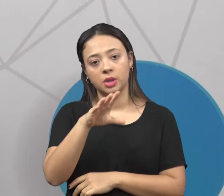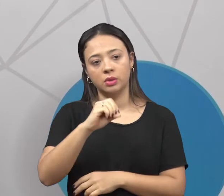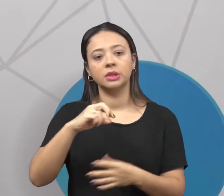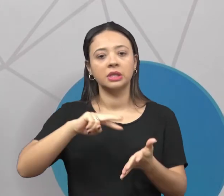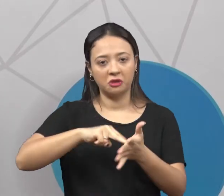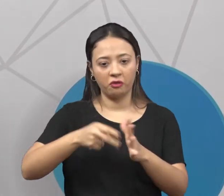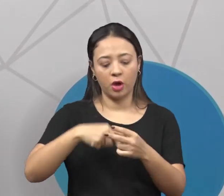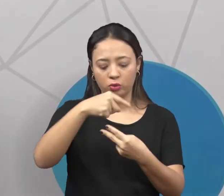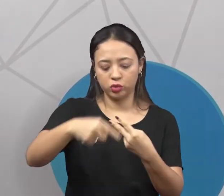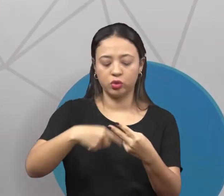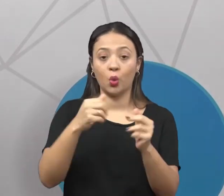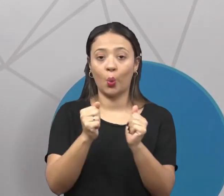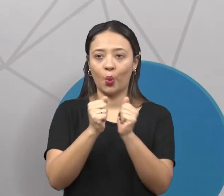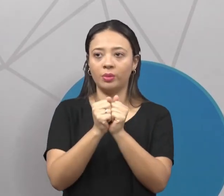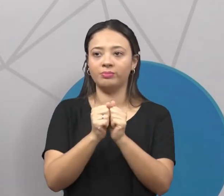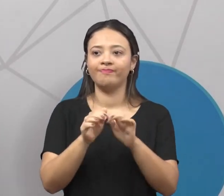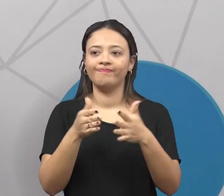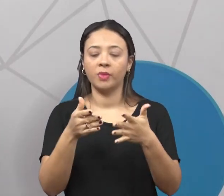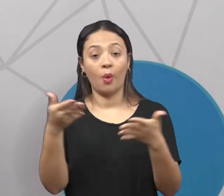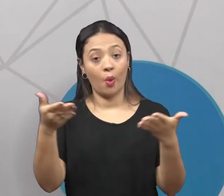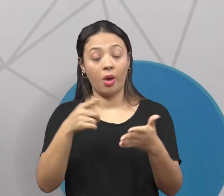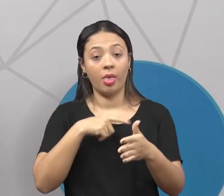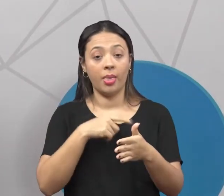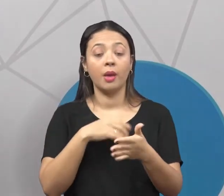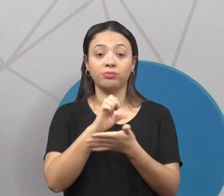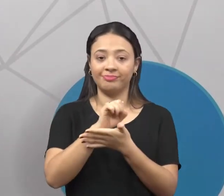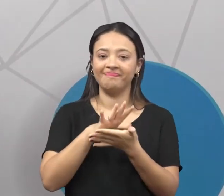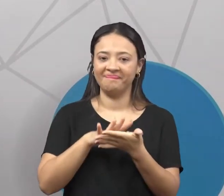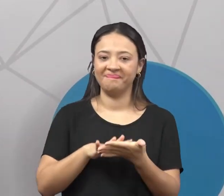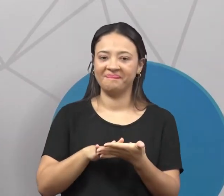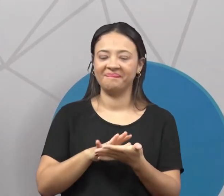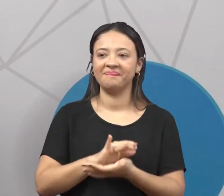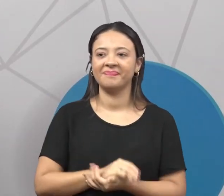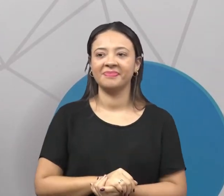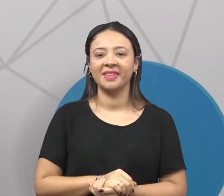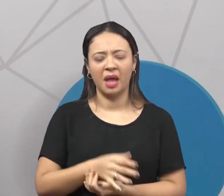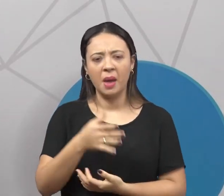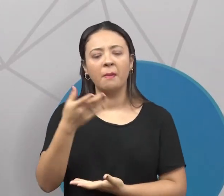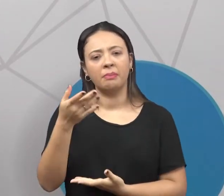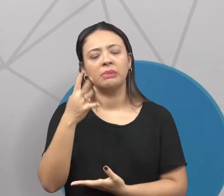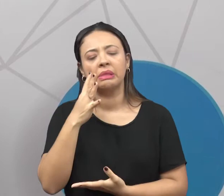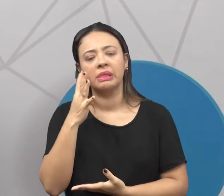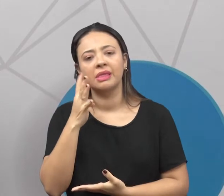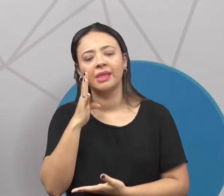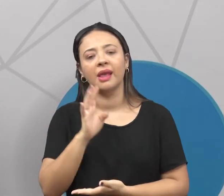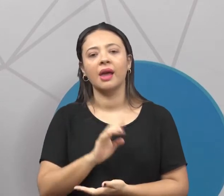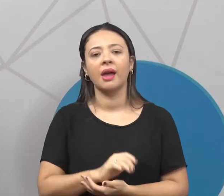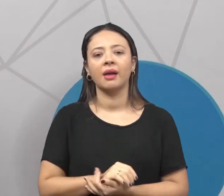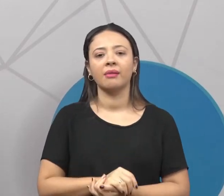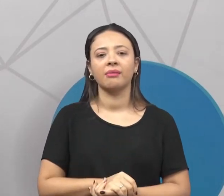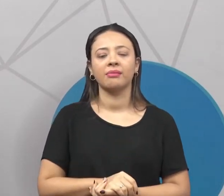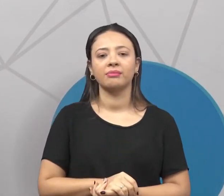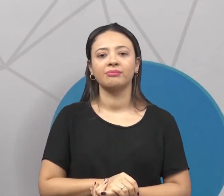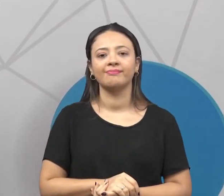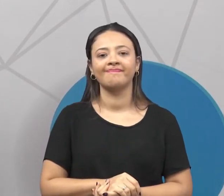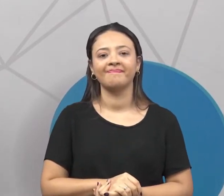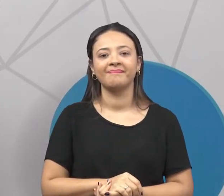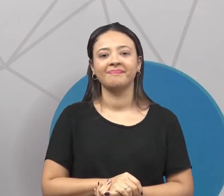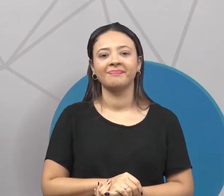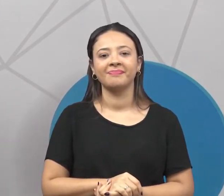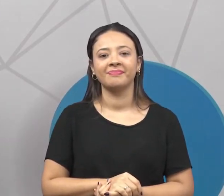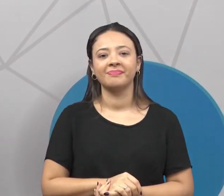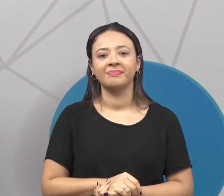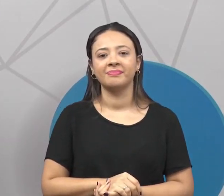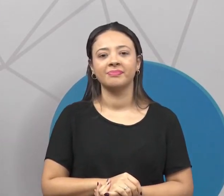nós fecharmos esse conteúdo, nós temos um exercício, né? Um exercício bem interessante sobre a questão desse